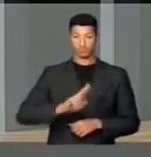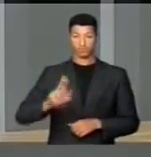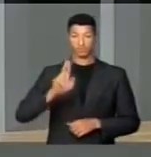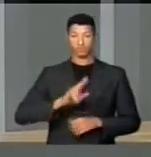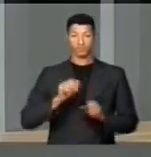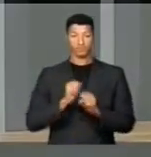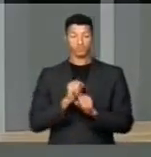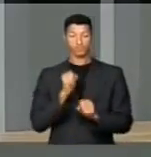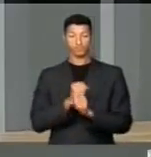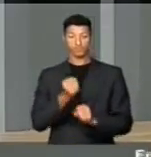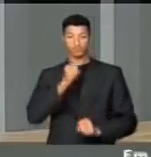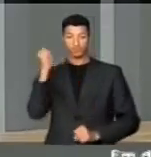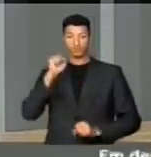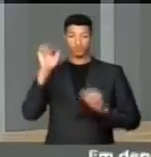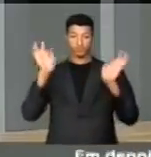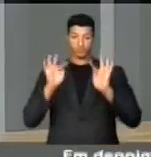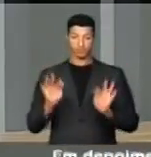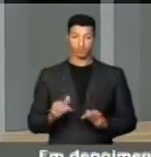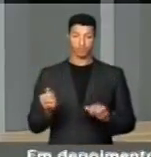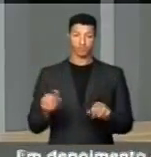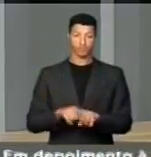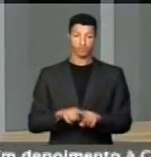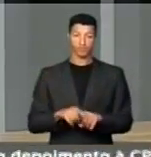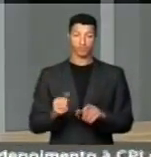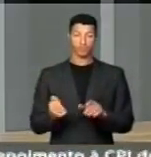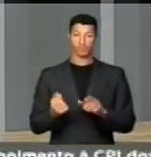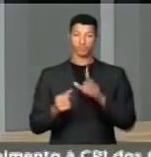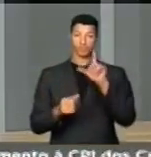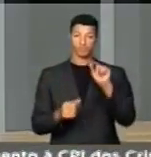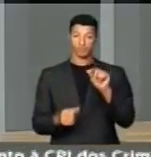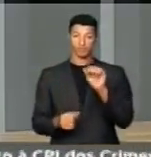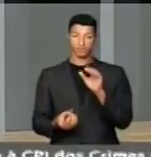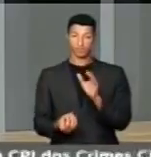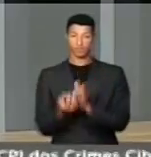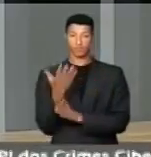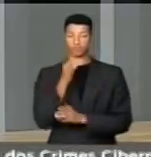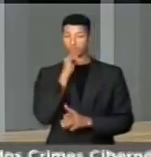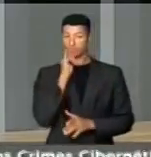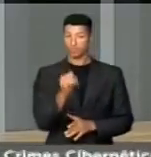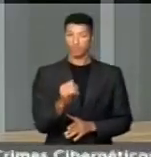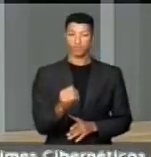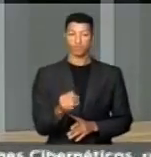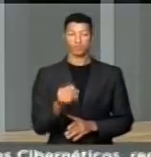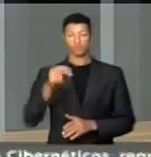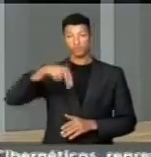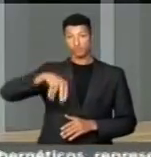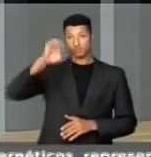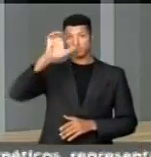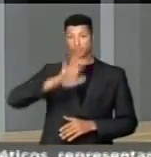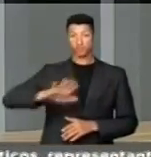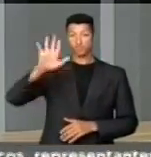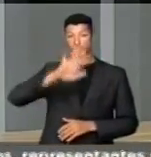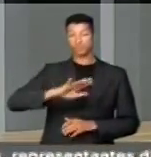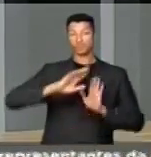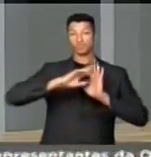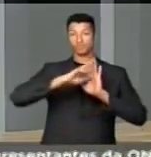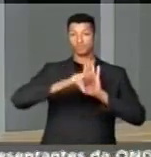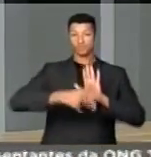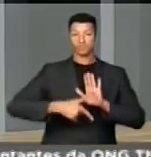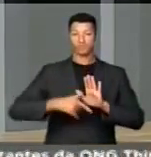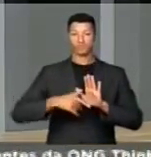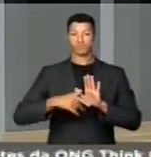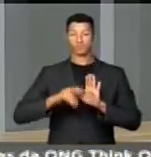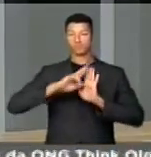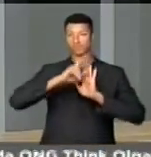com grande satisfatoriedade esta fonte energética. No Nordeste,